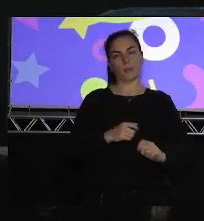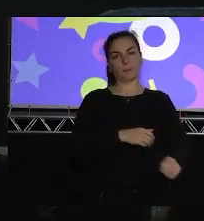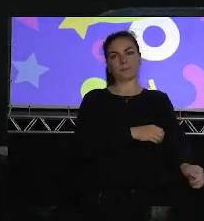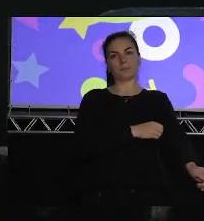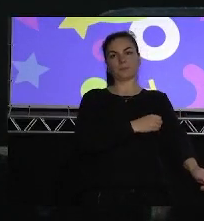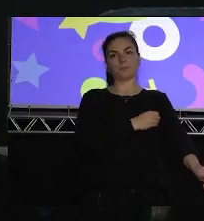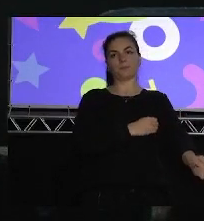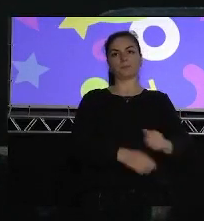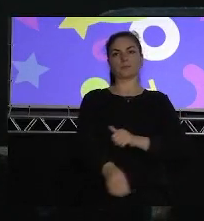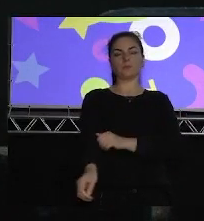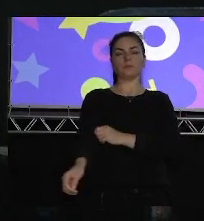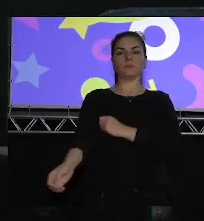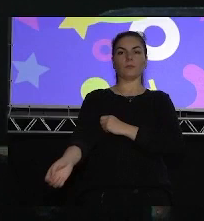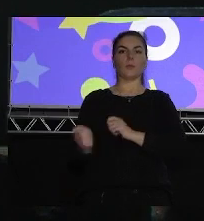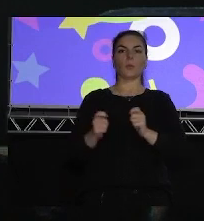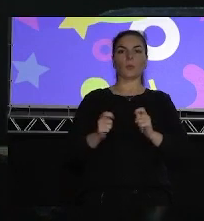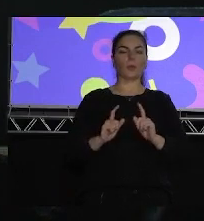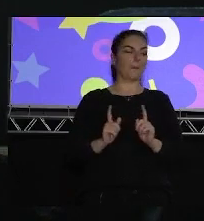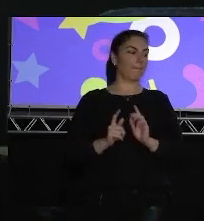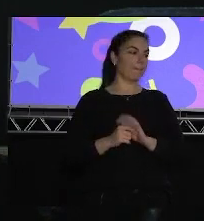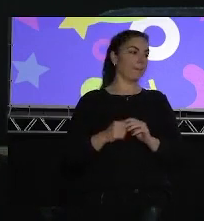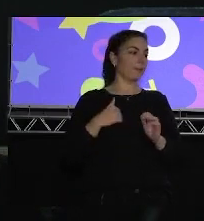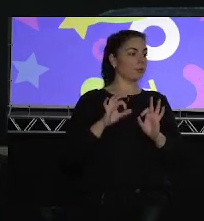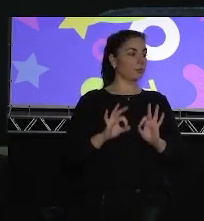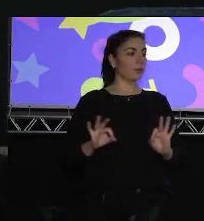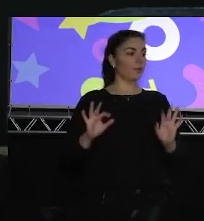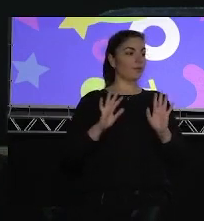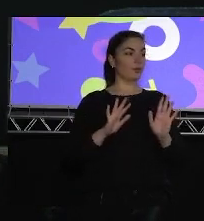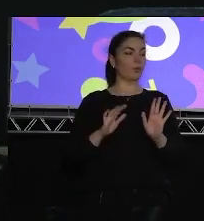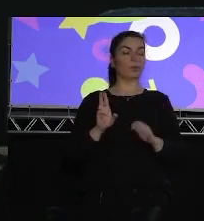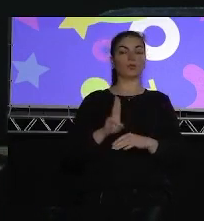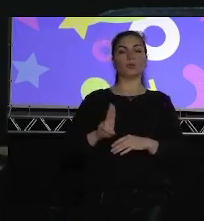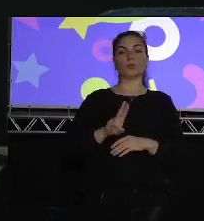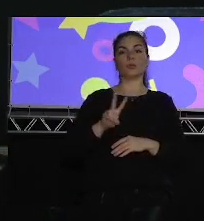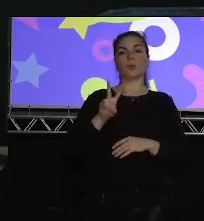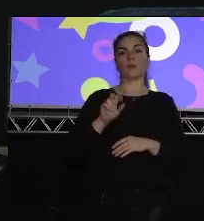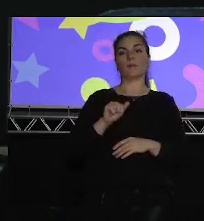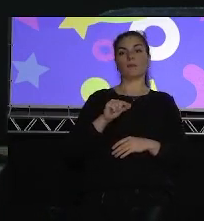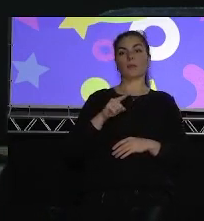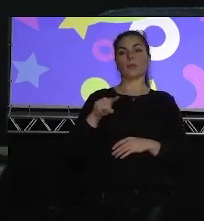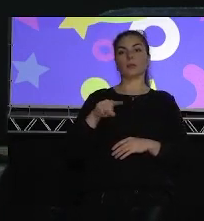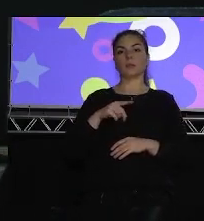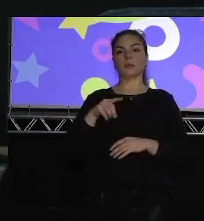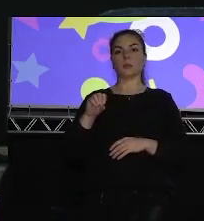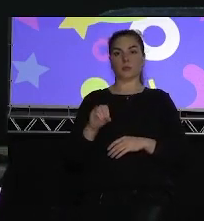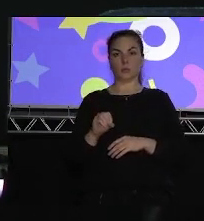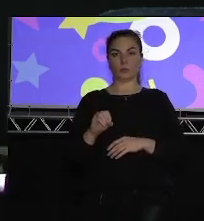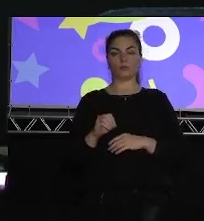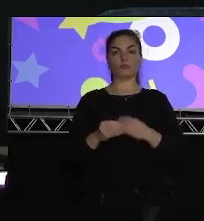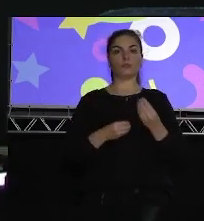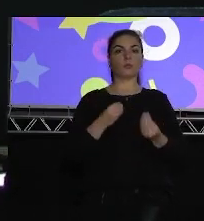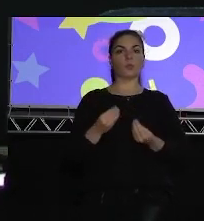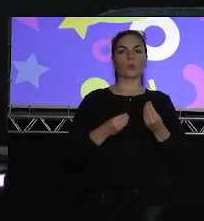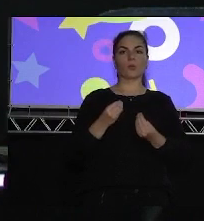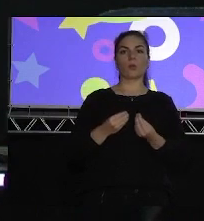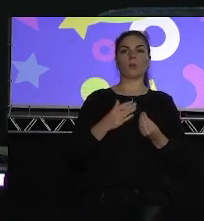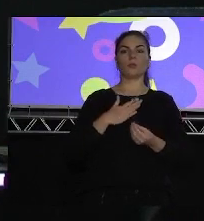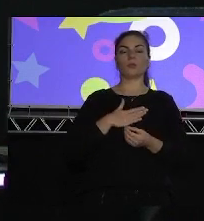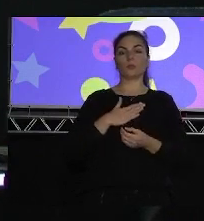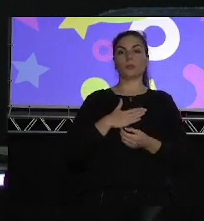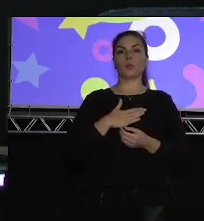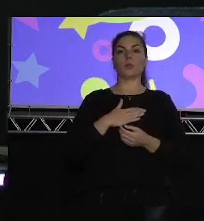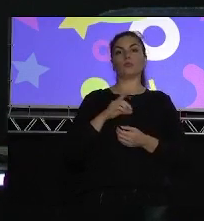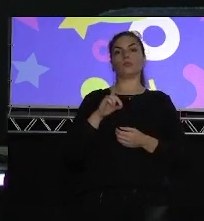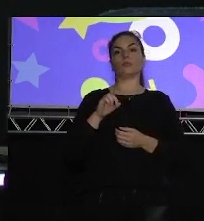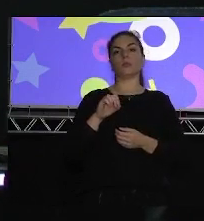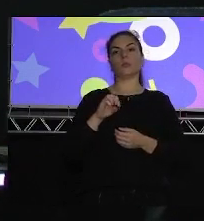dá. A gente simplificou o processo, a gente usa vazão. Vazão do meu downstream,